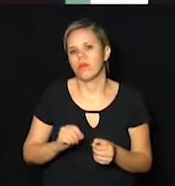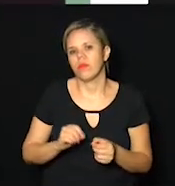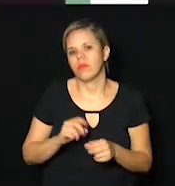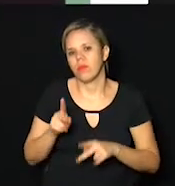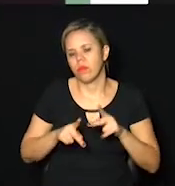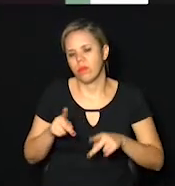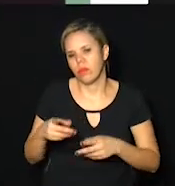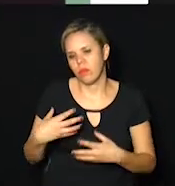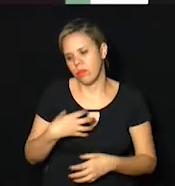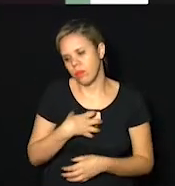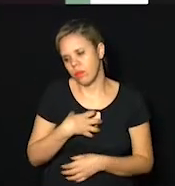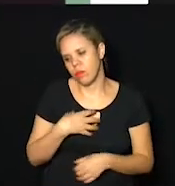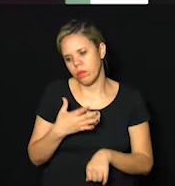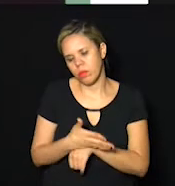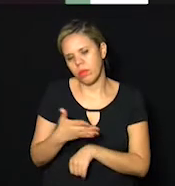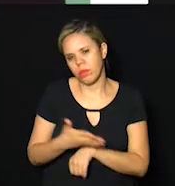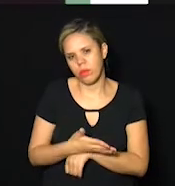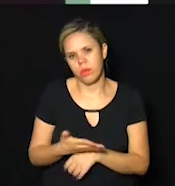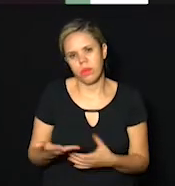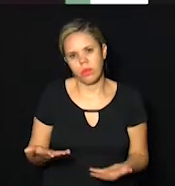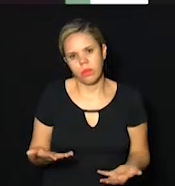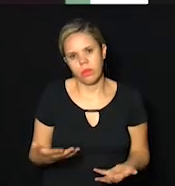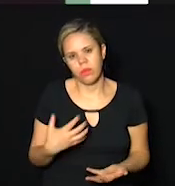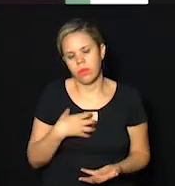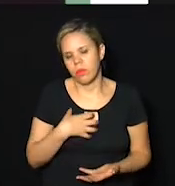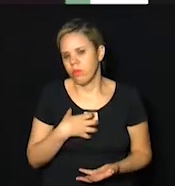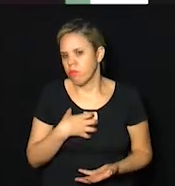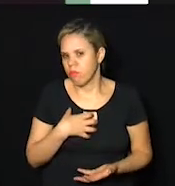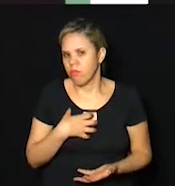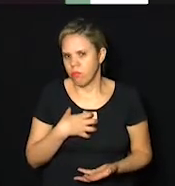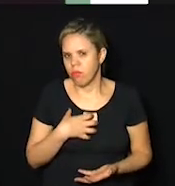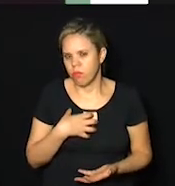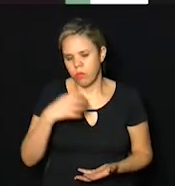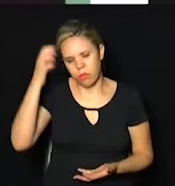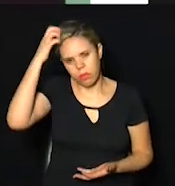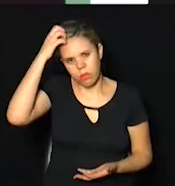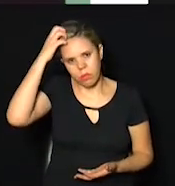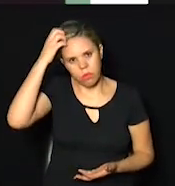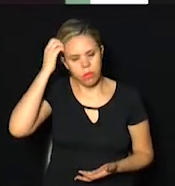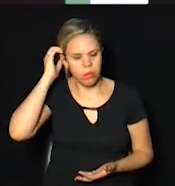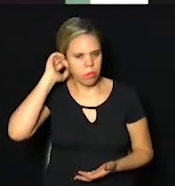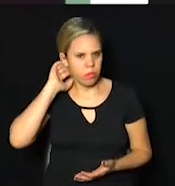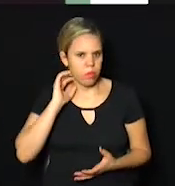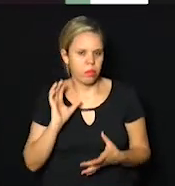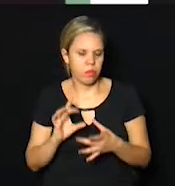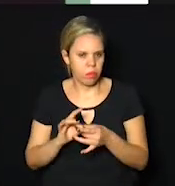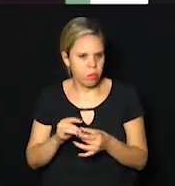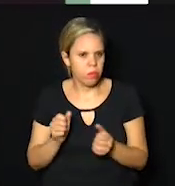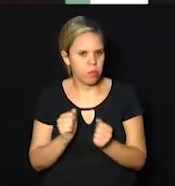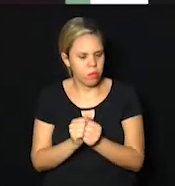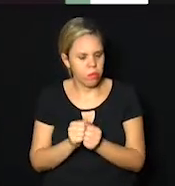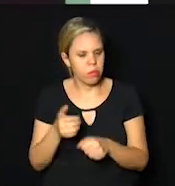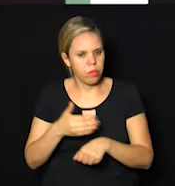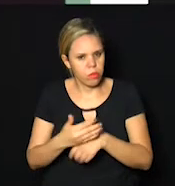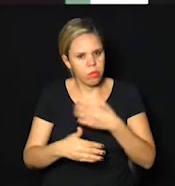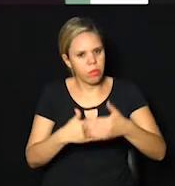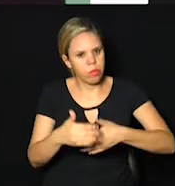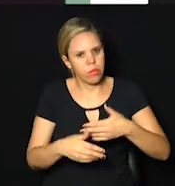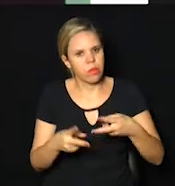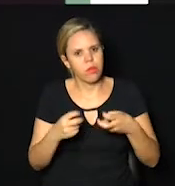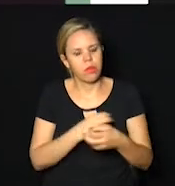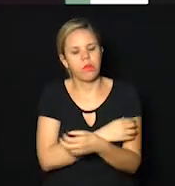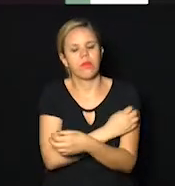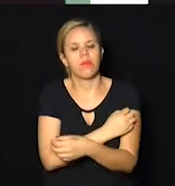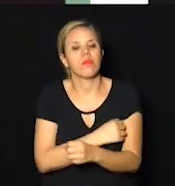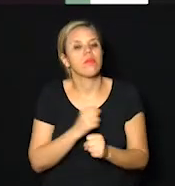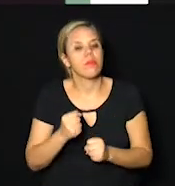se sintam participantes, se sintam parte do processo. Essa é a construção conjunta. Note, esse é o poder